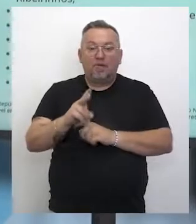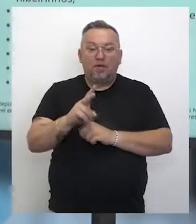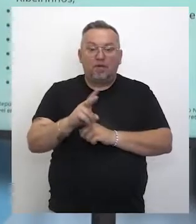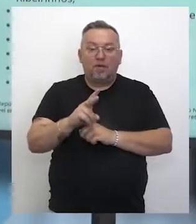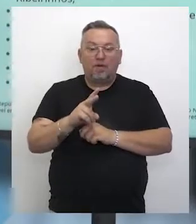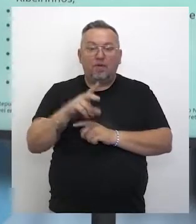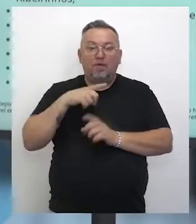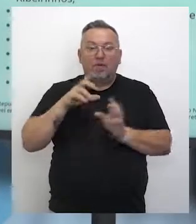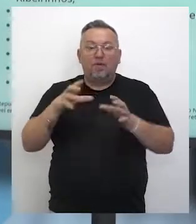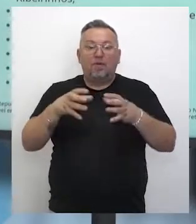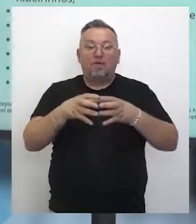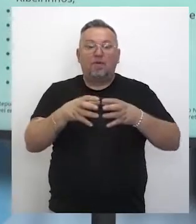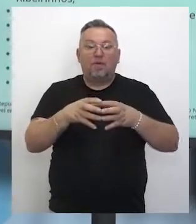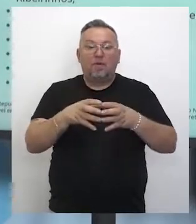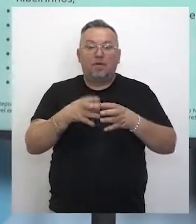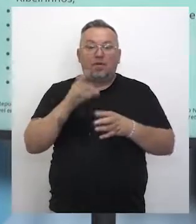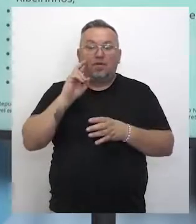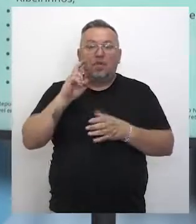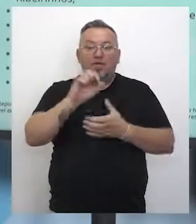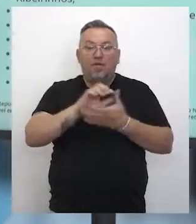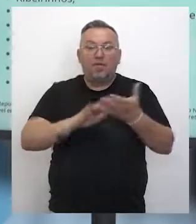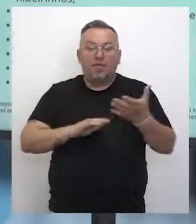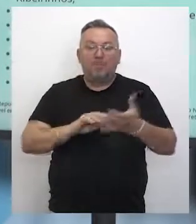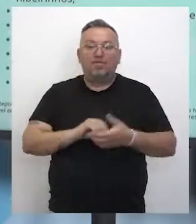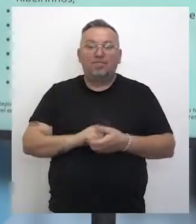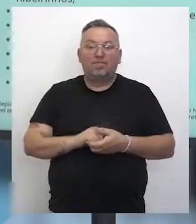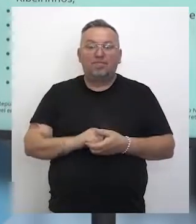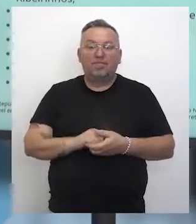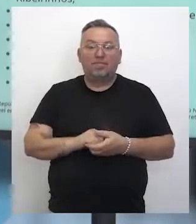para essas comunidades. Vamos a uma atividade aí, Carlão?